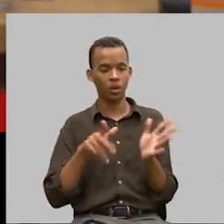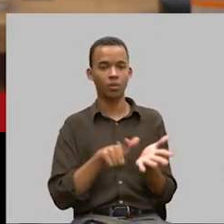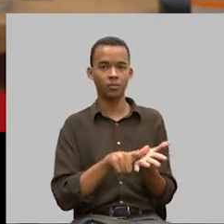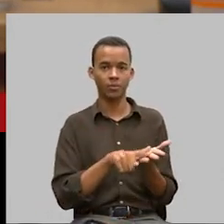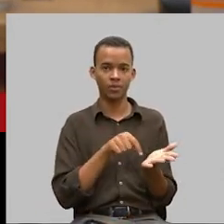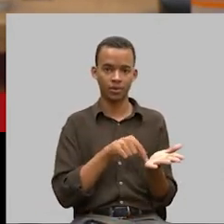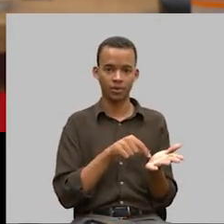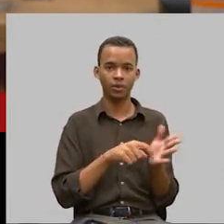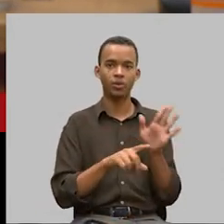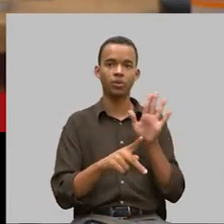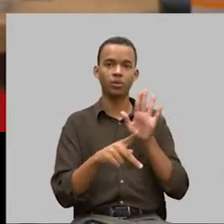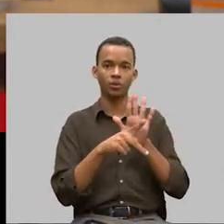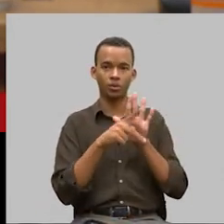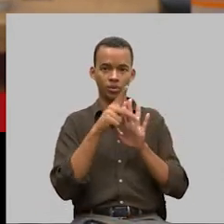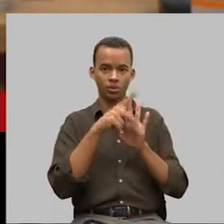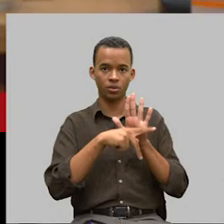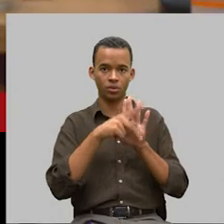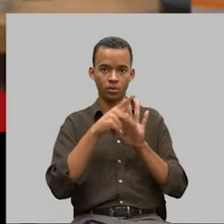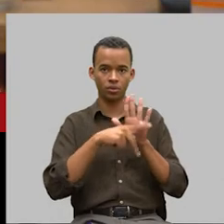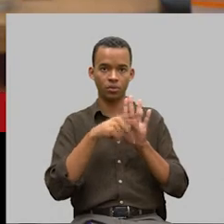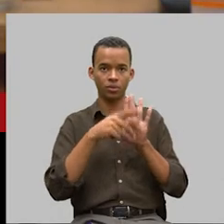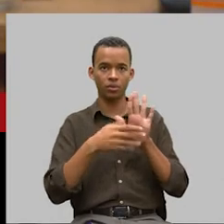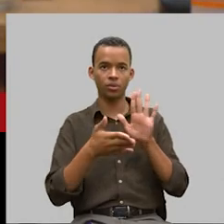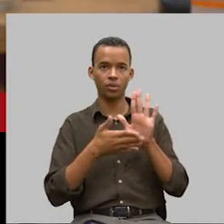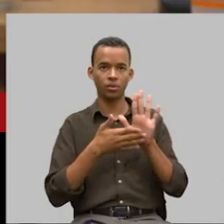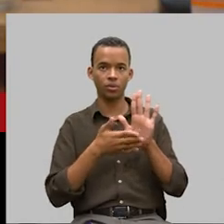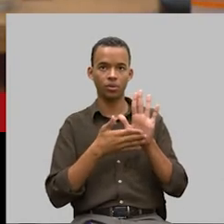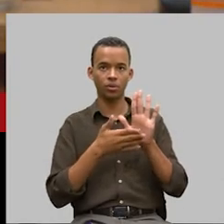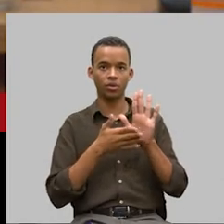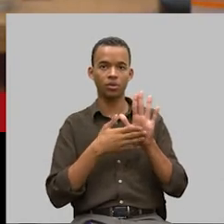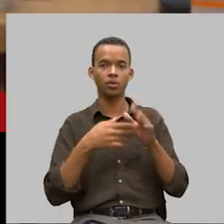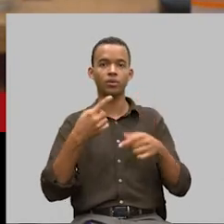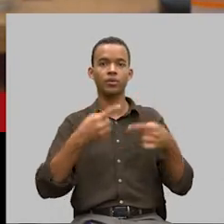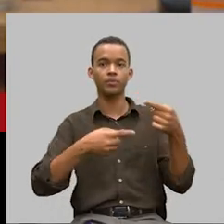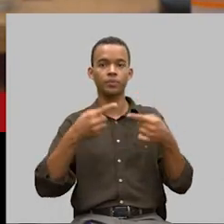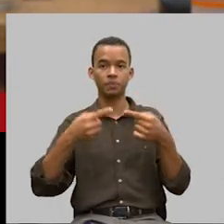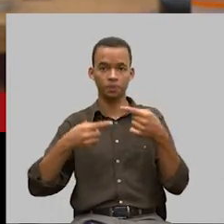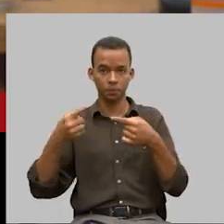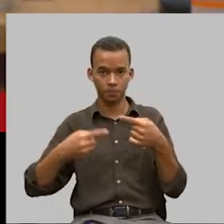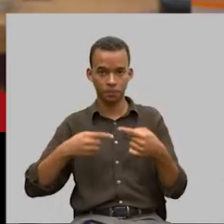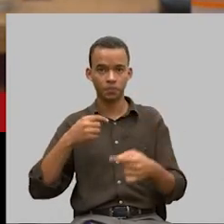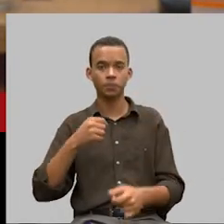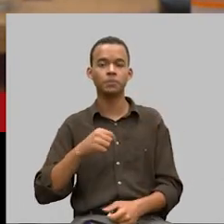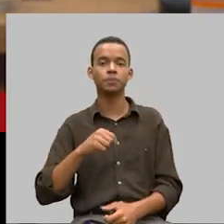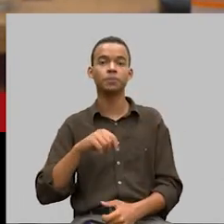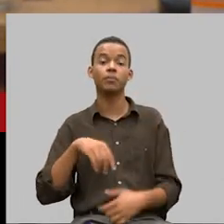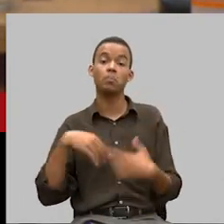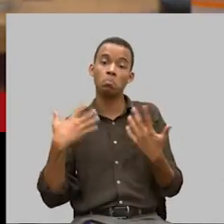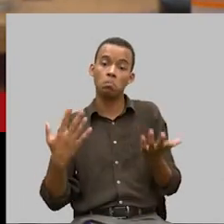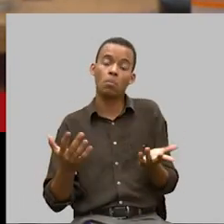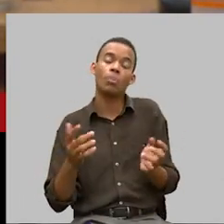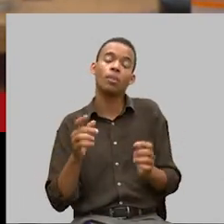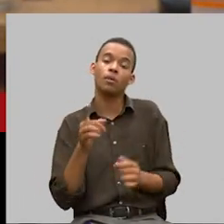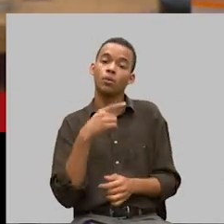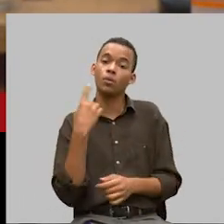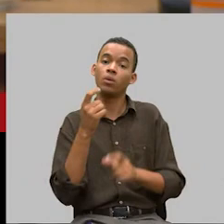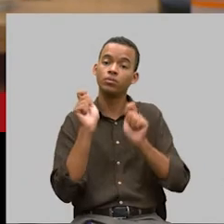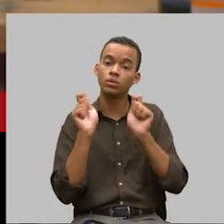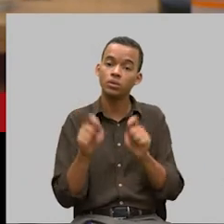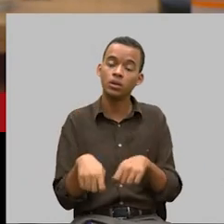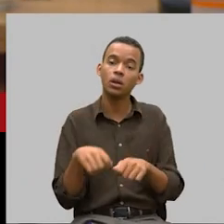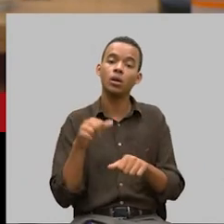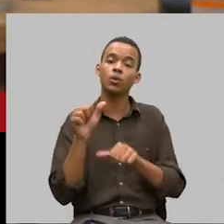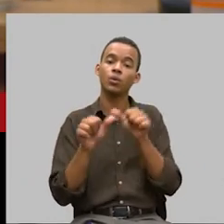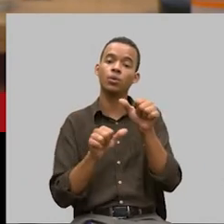projeto de lei que que lel tá propondo que tá em discussão eh quem sabe a gente consegue então modificar o